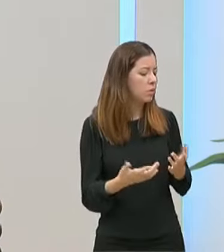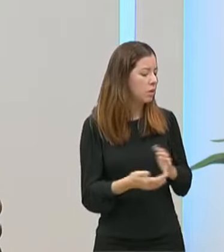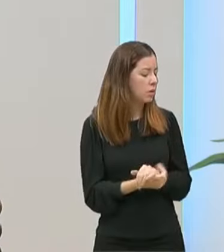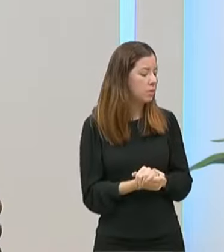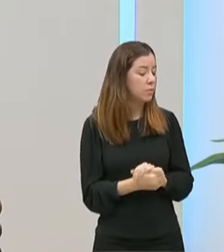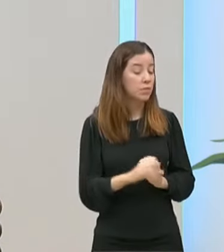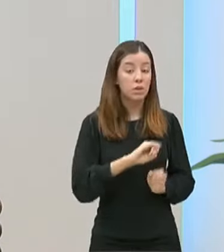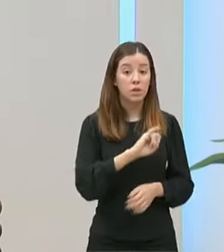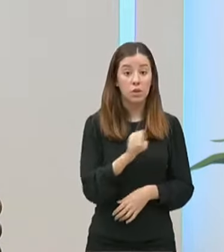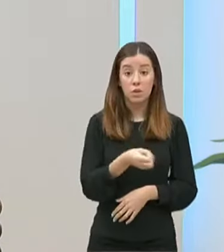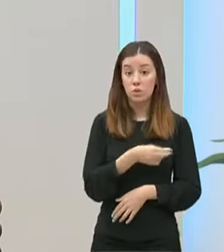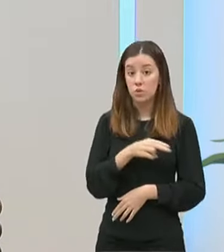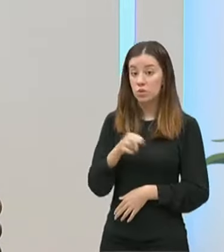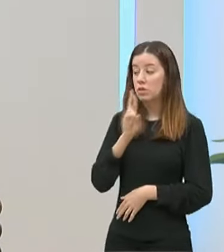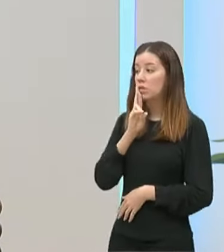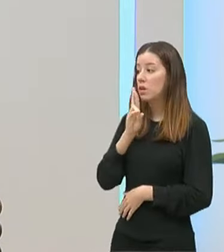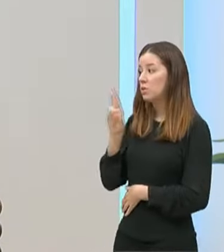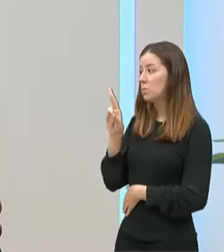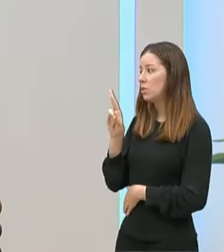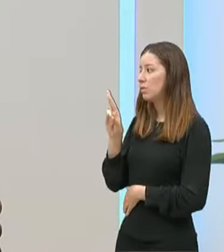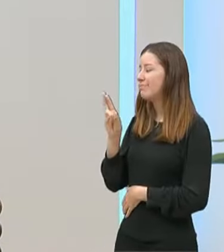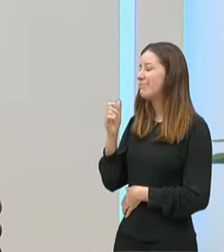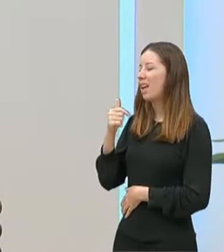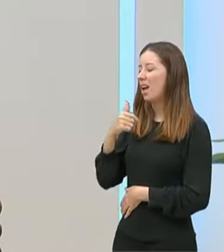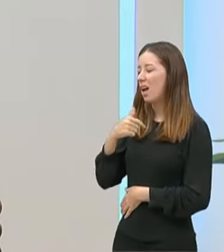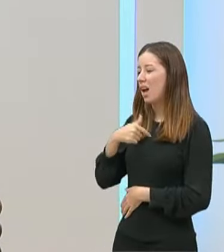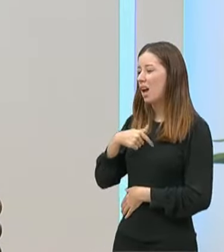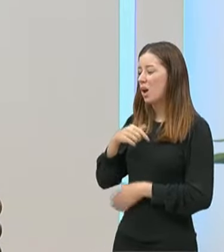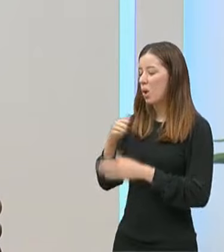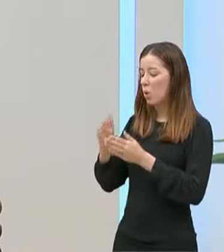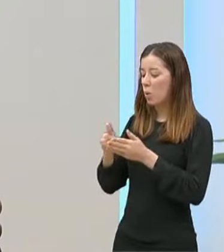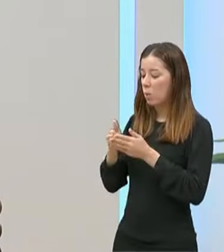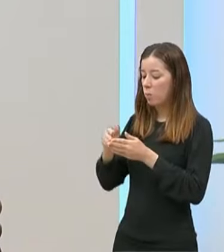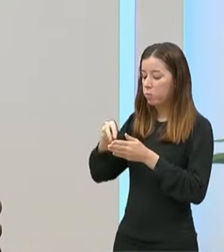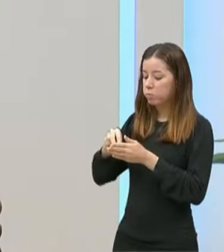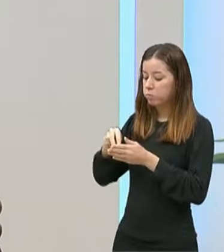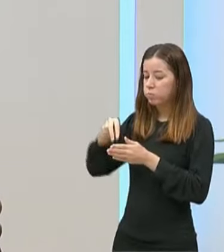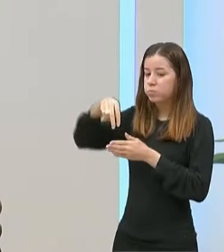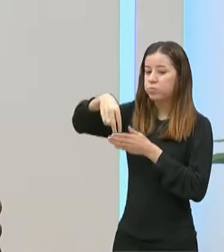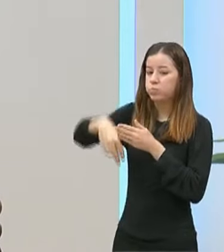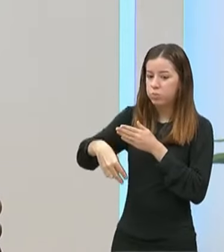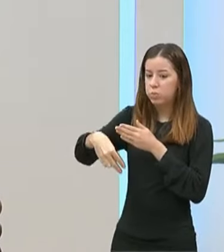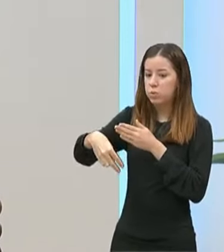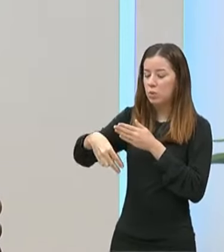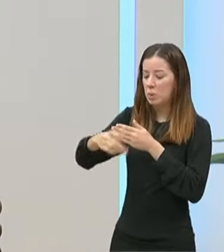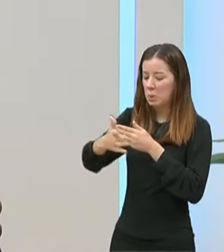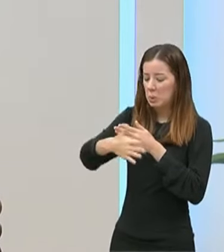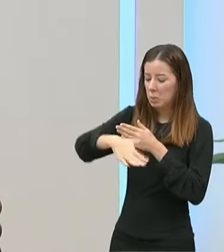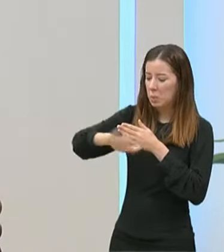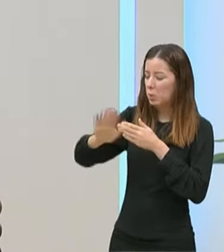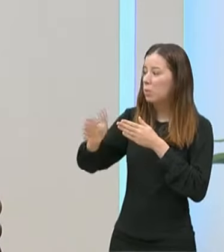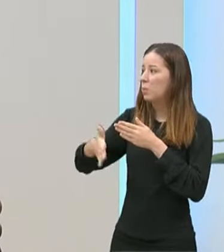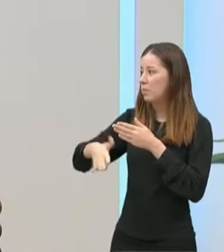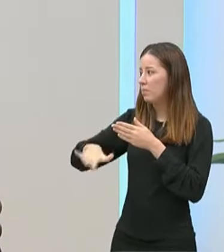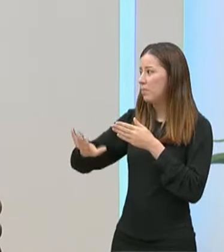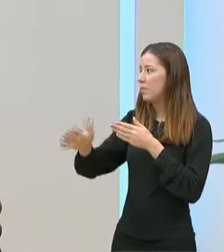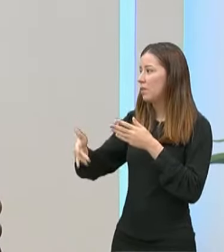se aquietará, porque eu sei que por minha causa